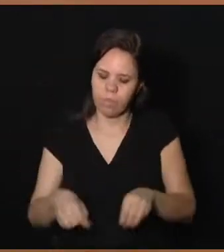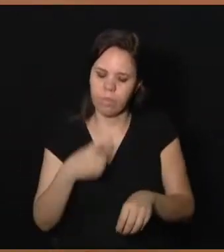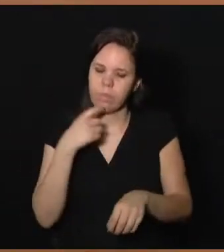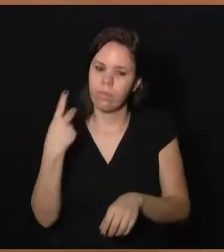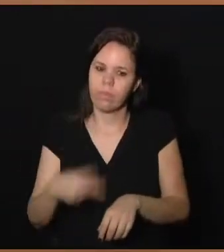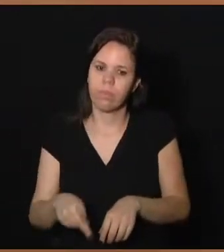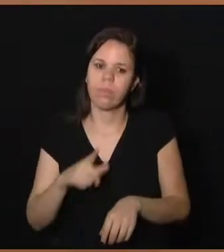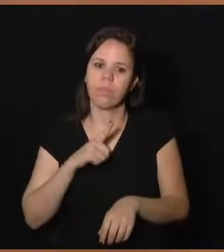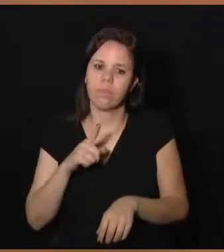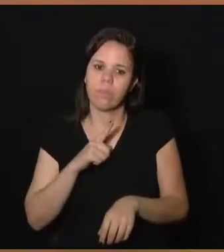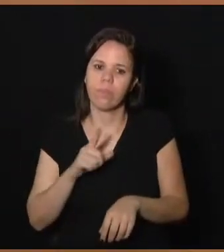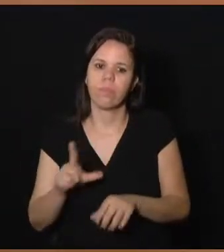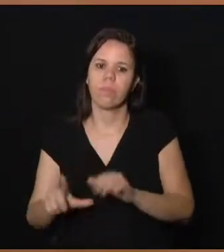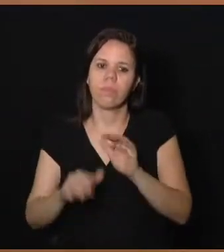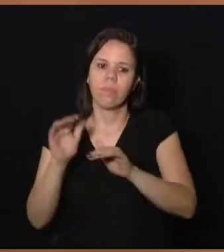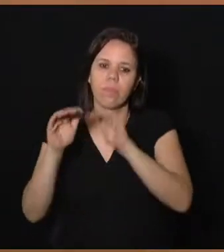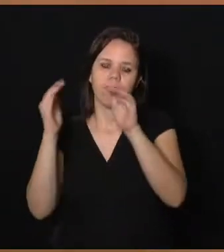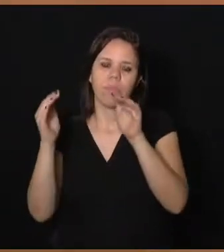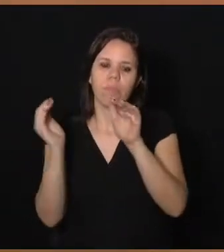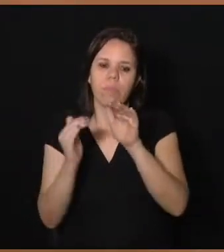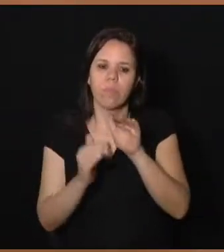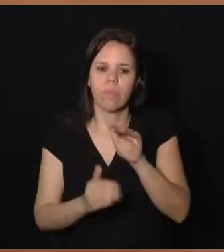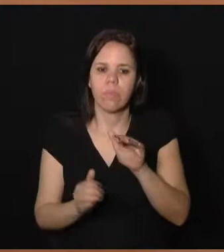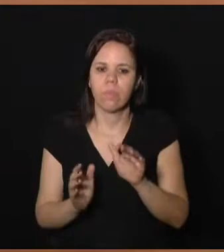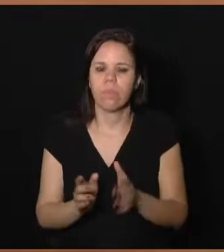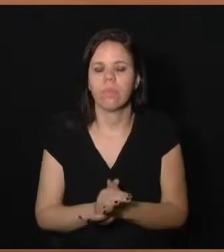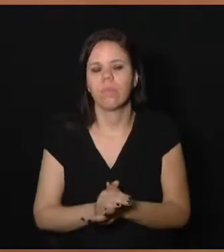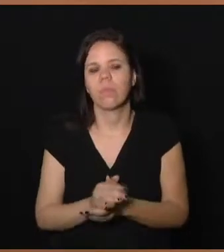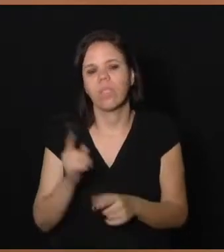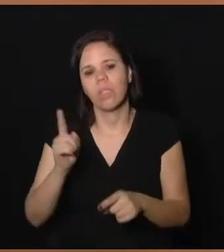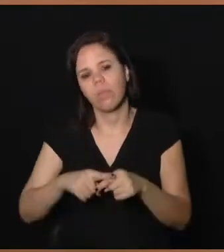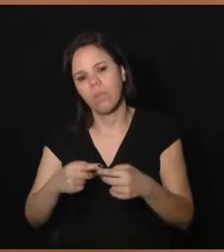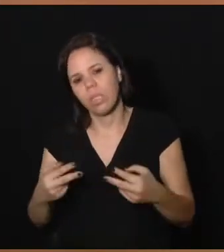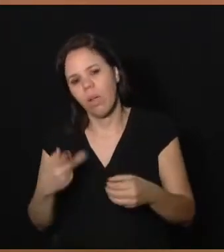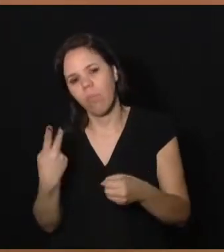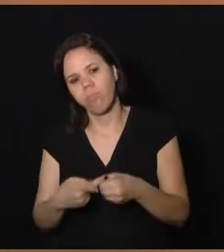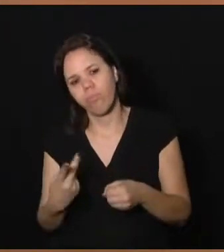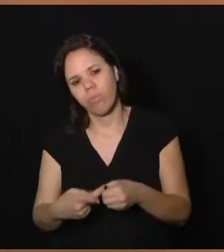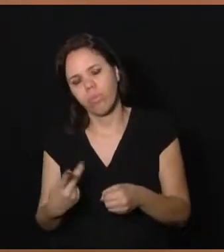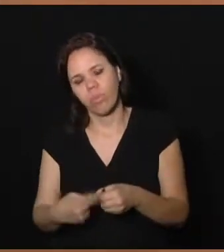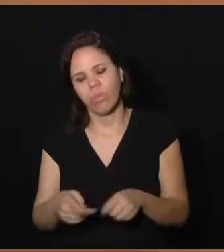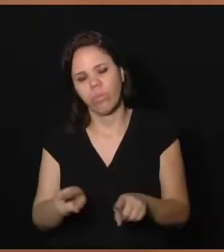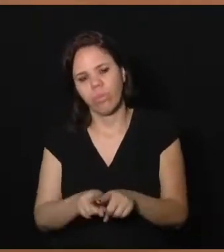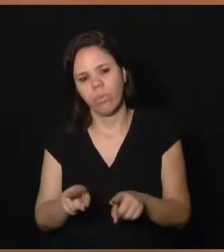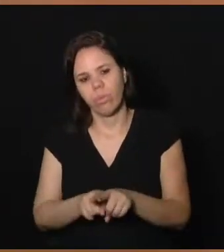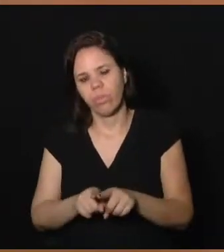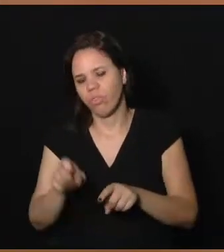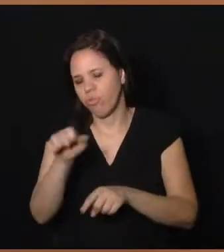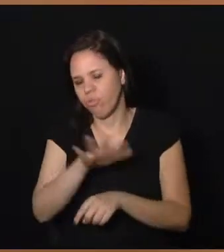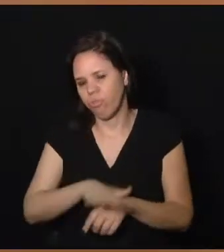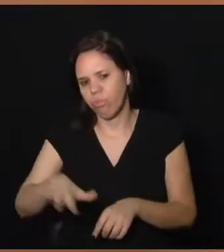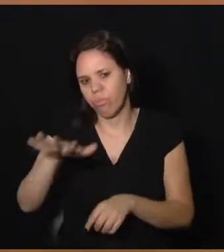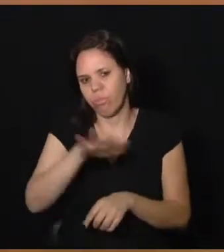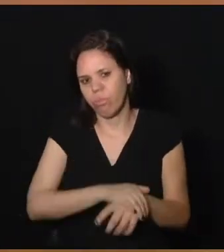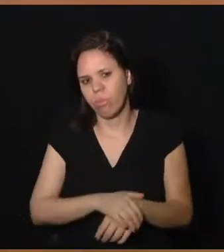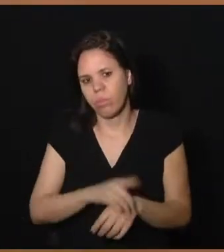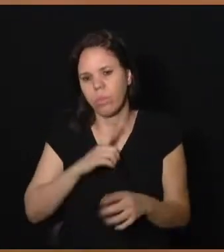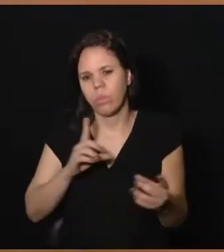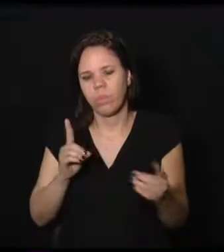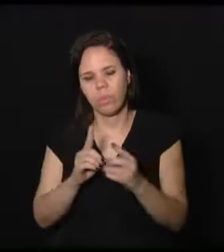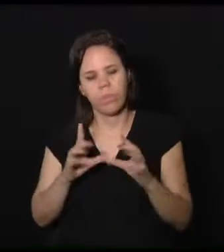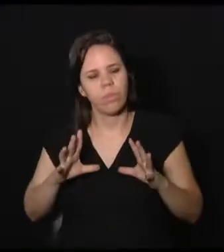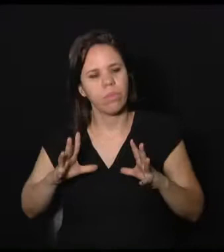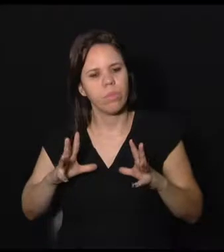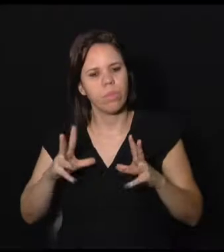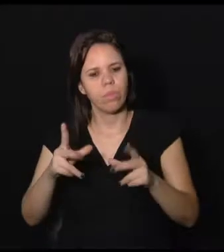logístico para a recepção e armazenamento dessas cargas. Então, armazéns gerais, que desde que atendido todos os critérios